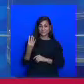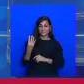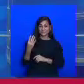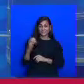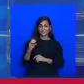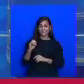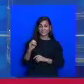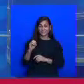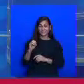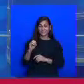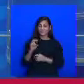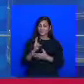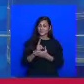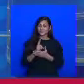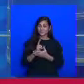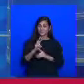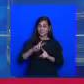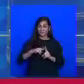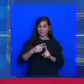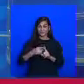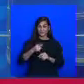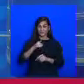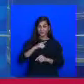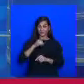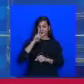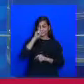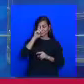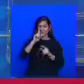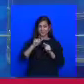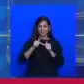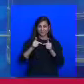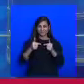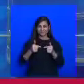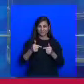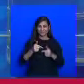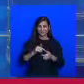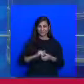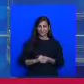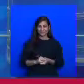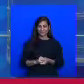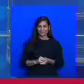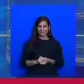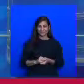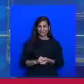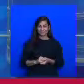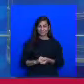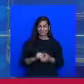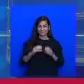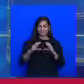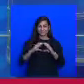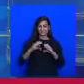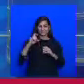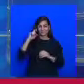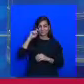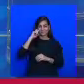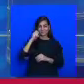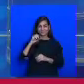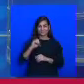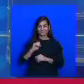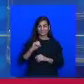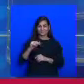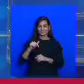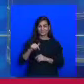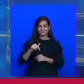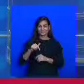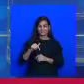40. Na sequência da dupla cena, tem dia de sorte. Bola preta, número